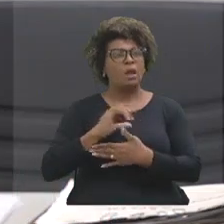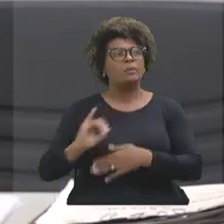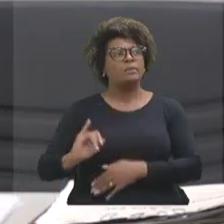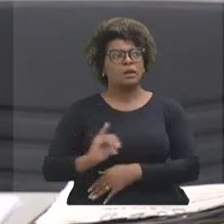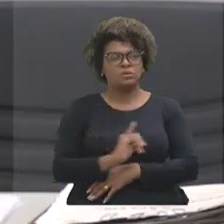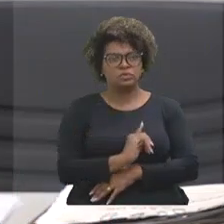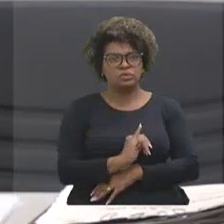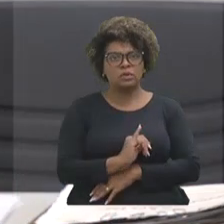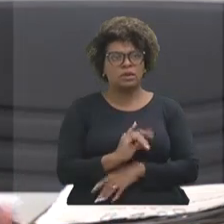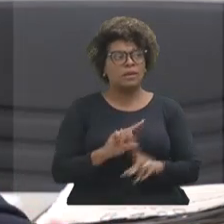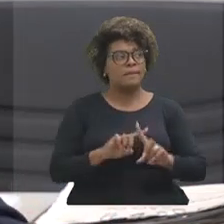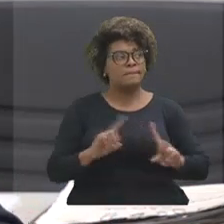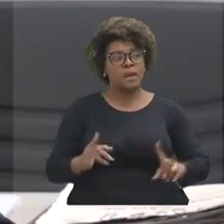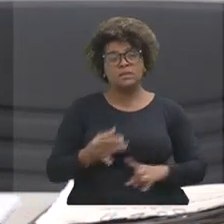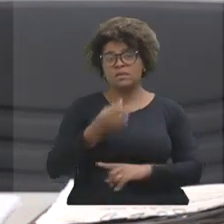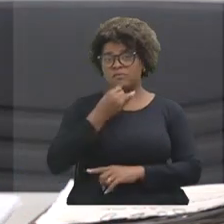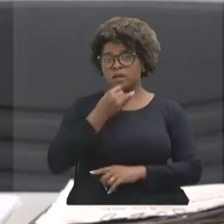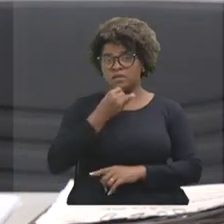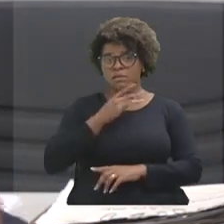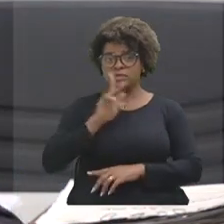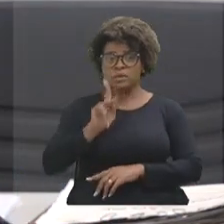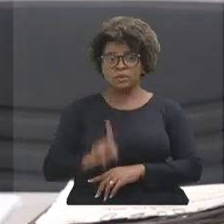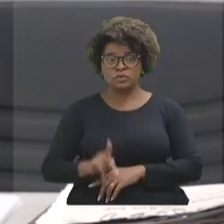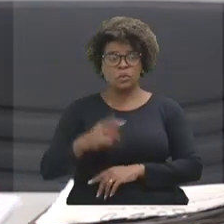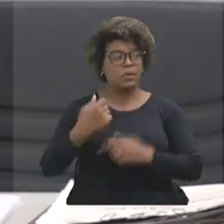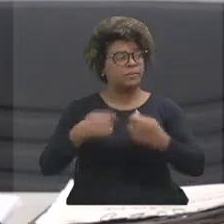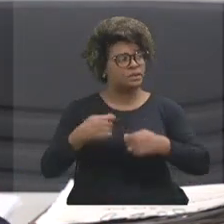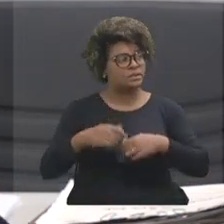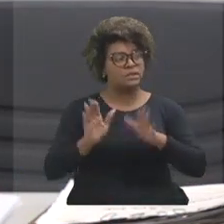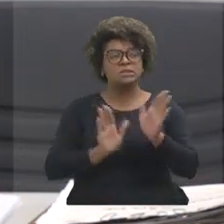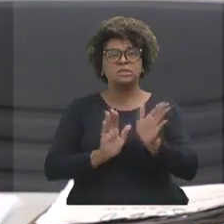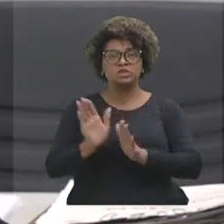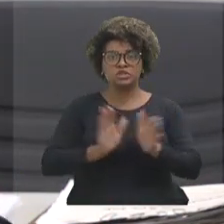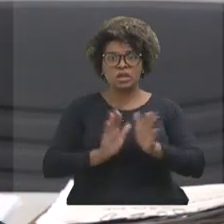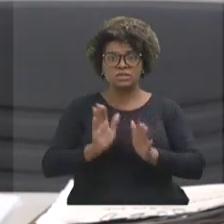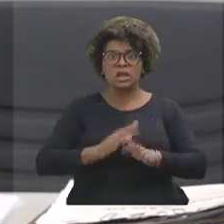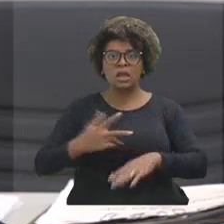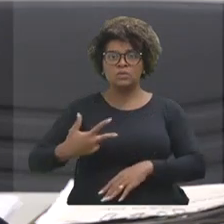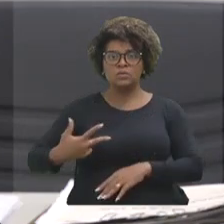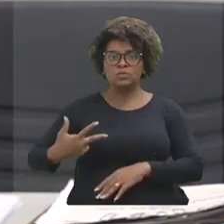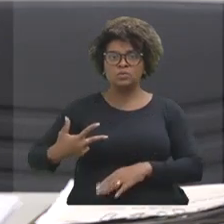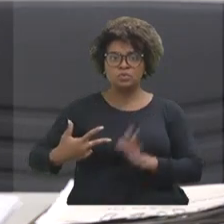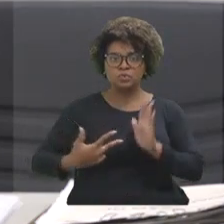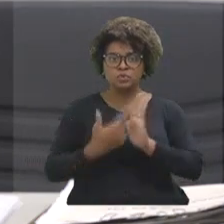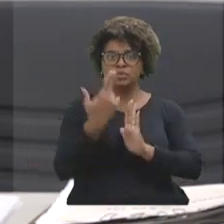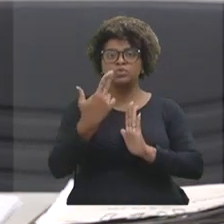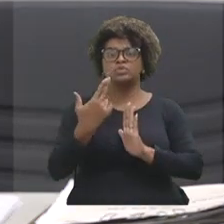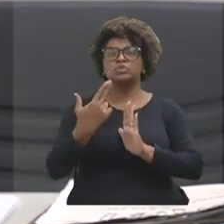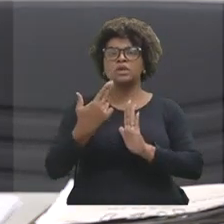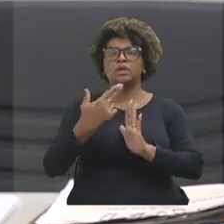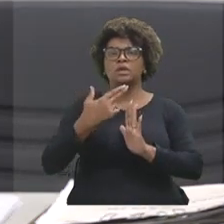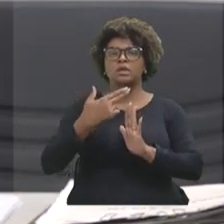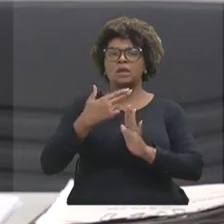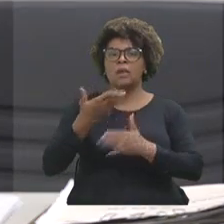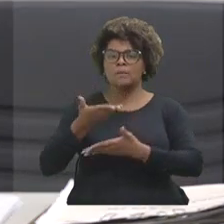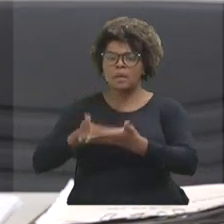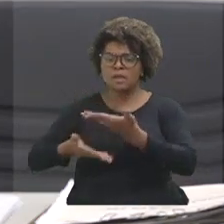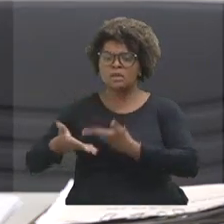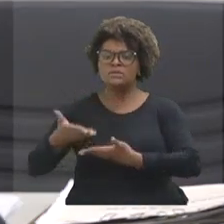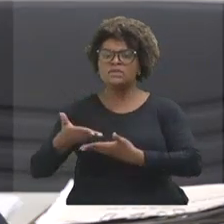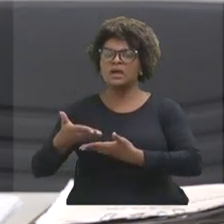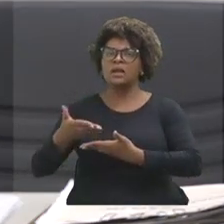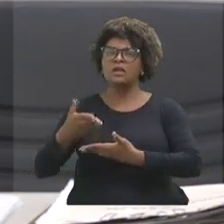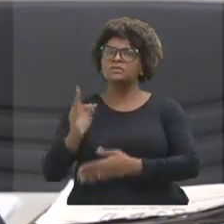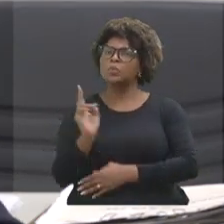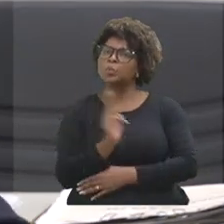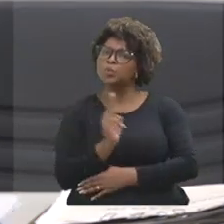quando o paciente precisa de um acesso oportuno de uma cirurgia de um procedimento de uma transferência de uma urgência uma emergência